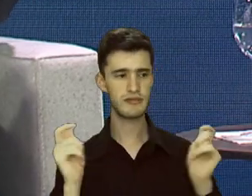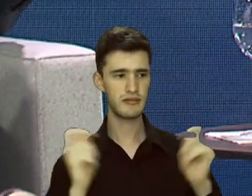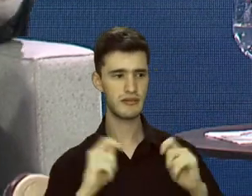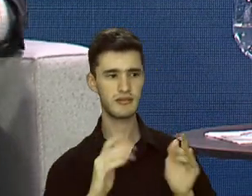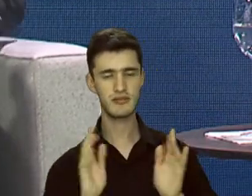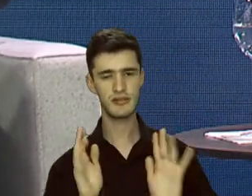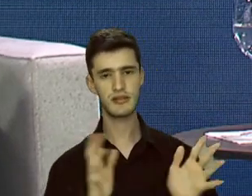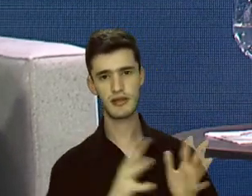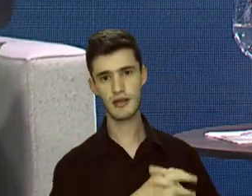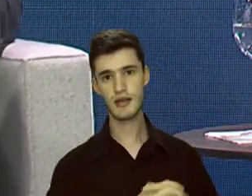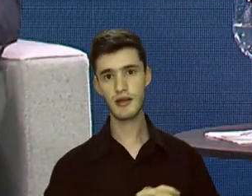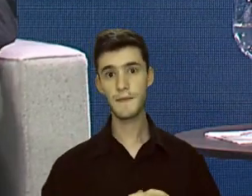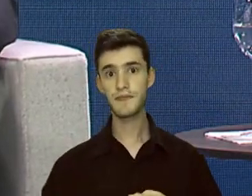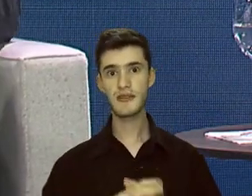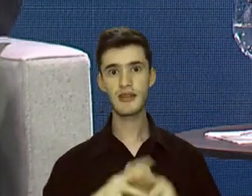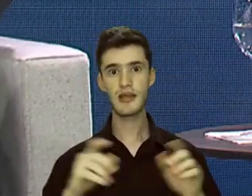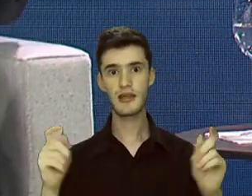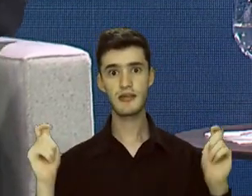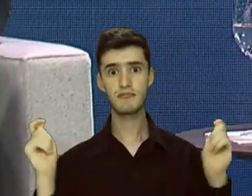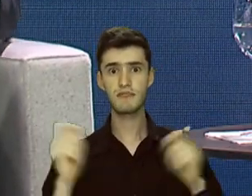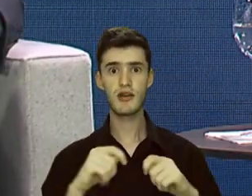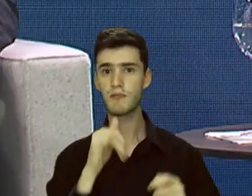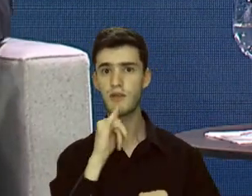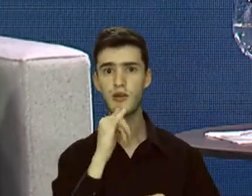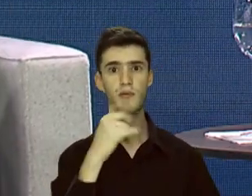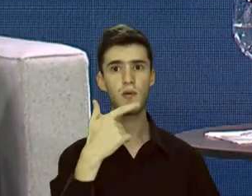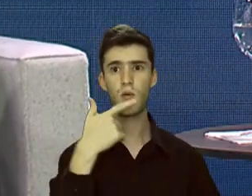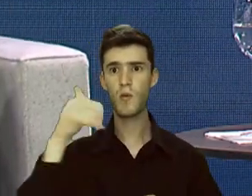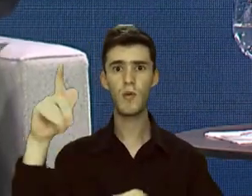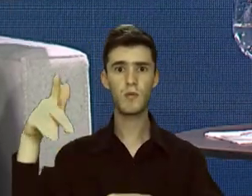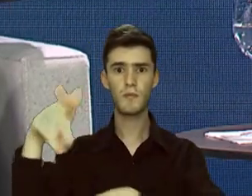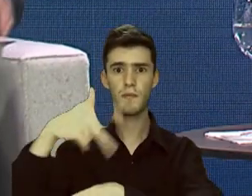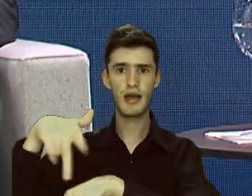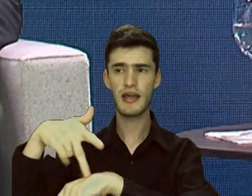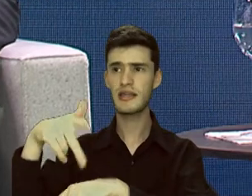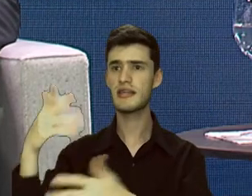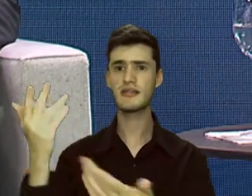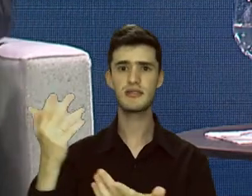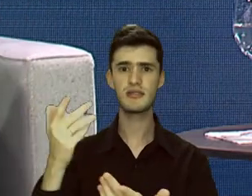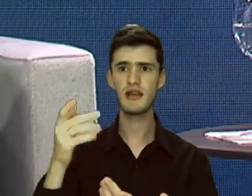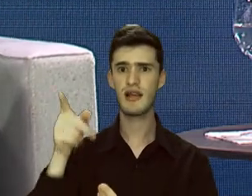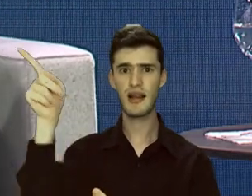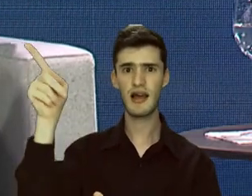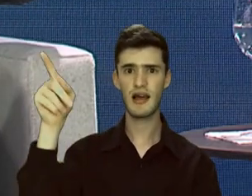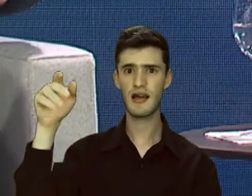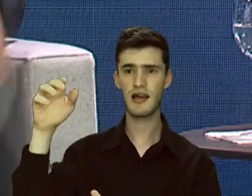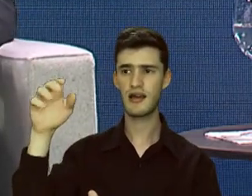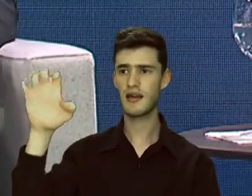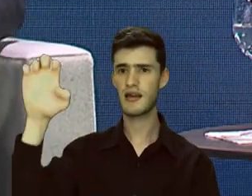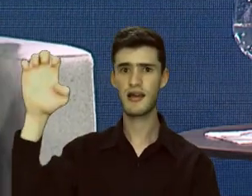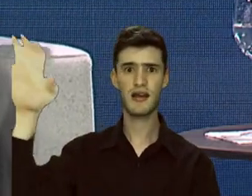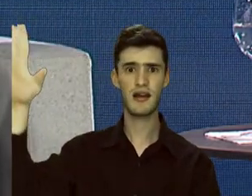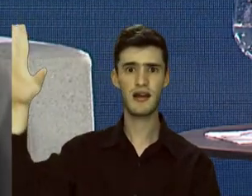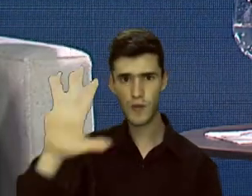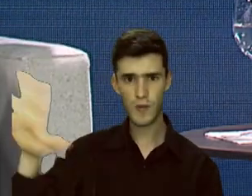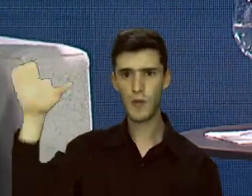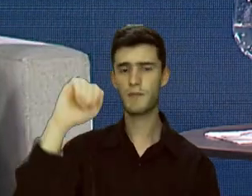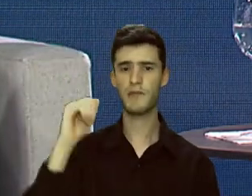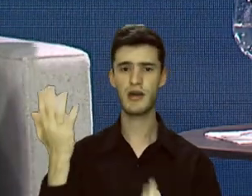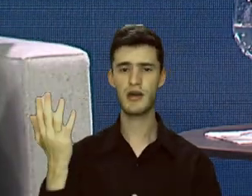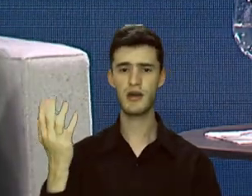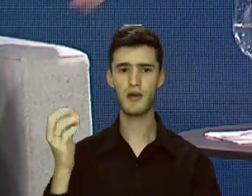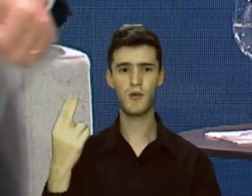para o mercado europeu para o Mercado Chinês você ter ou não informação sobre toda o Supply sobre toda a cadeia de suprimento Desde